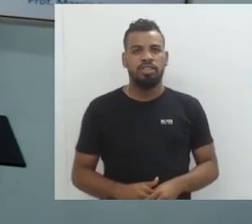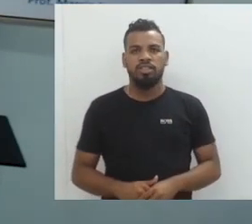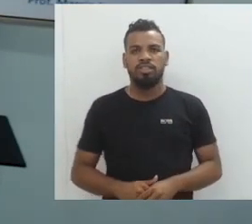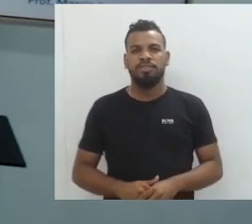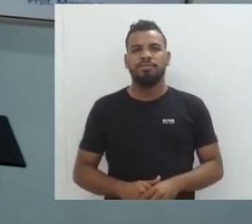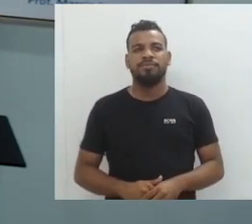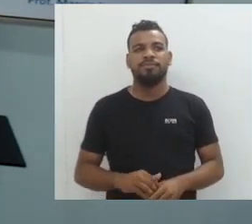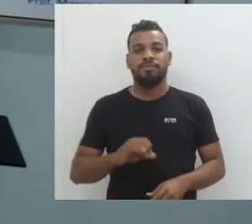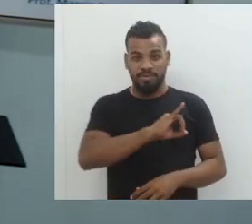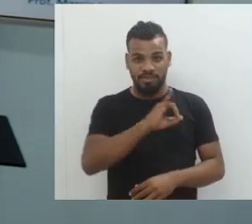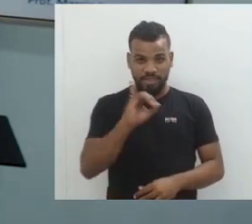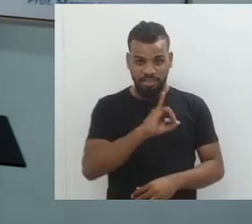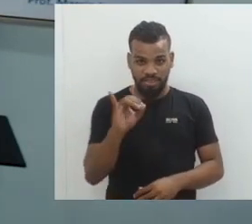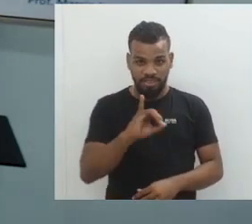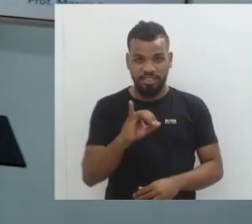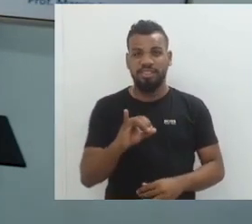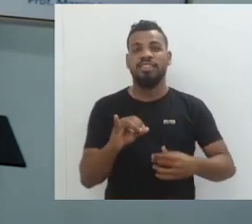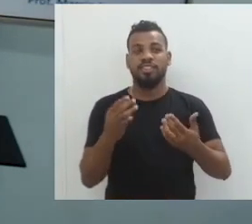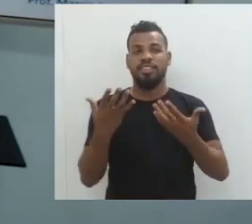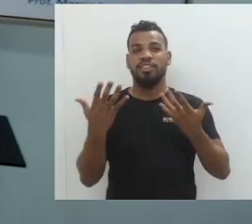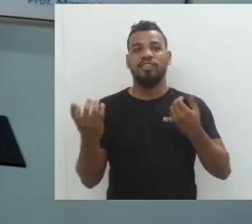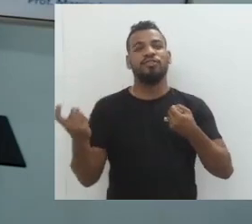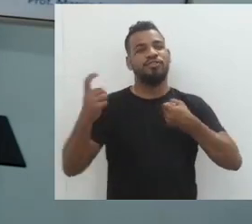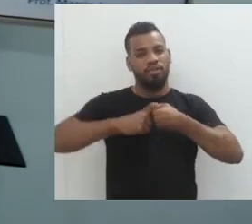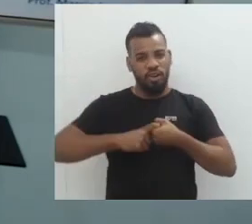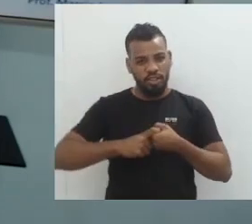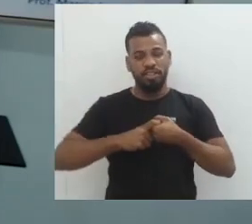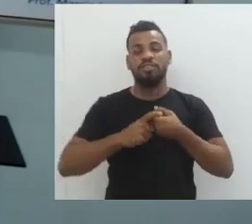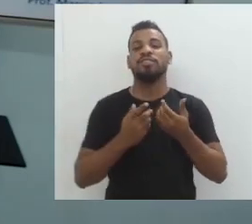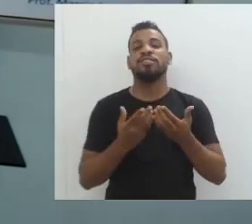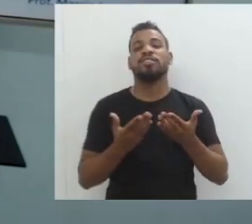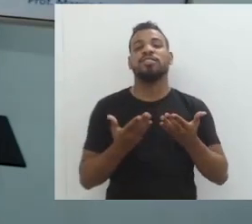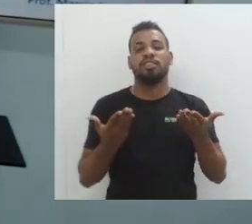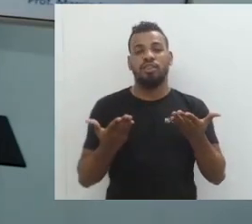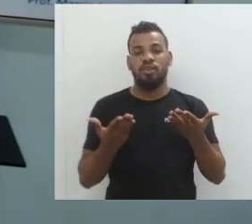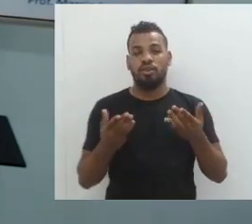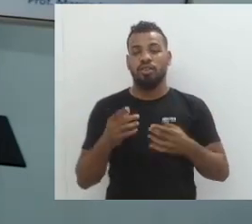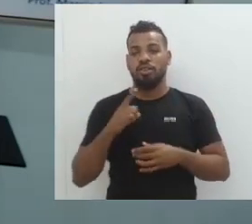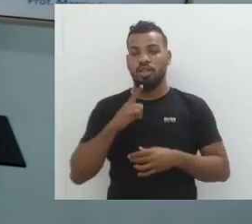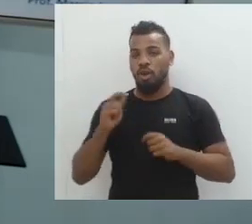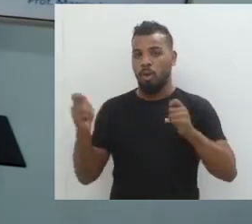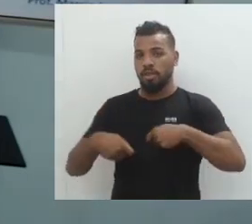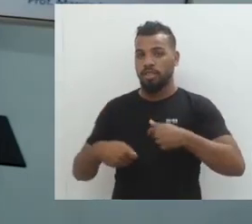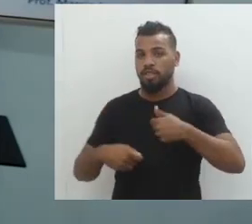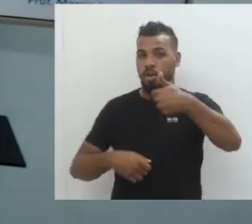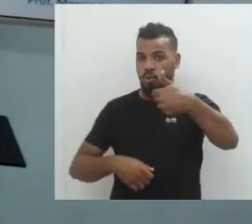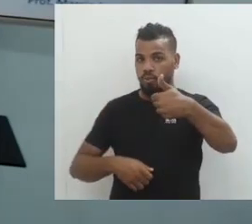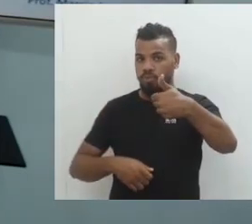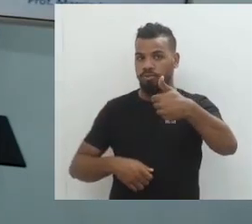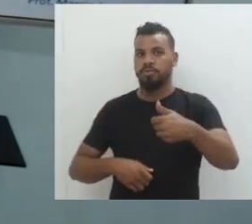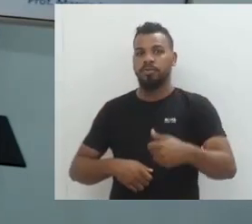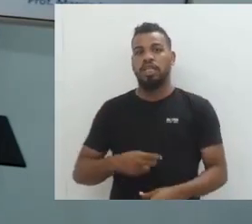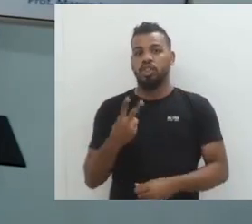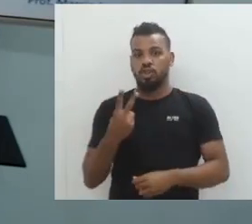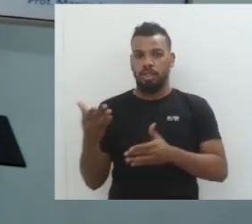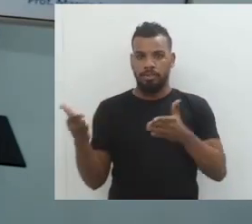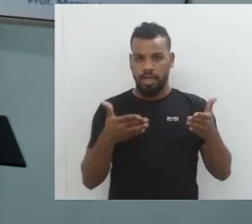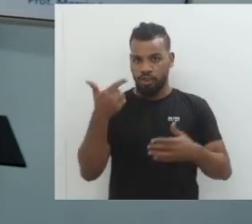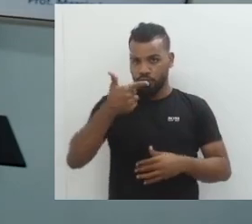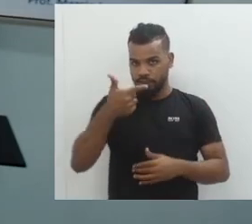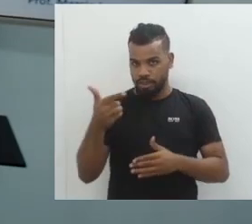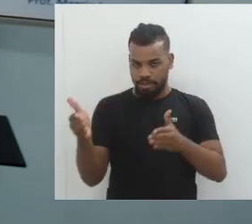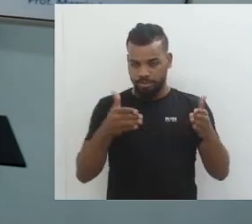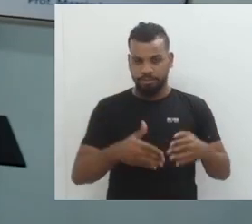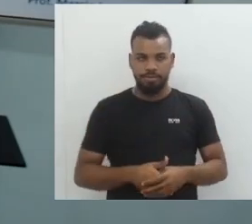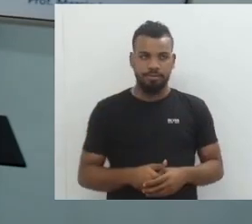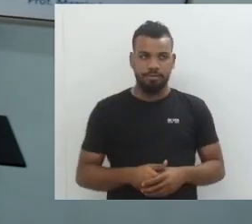Olá! Estamos de volta com a nossa competência 1, segunda parte. Nessa